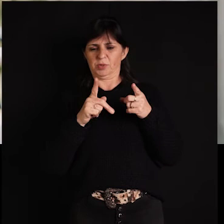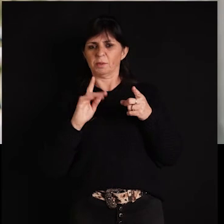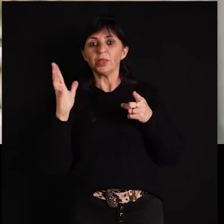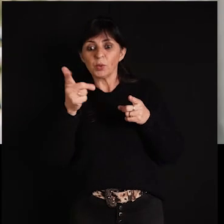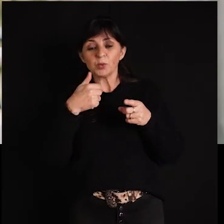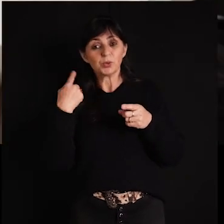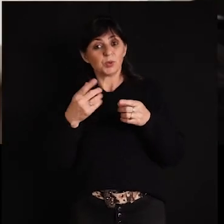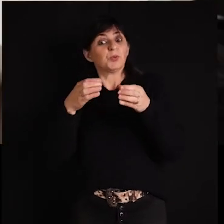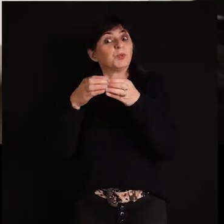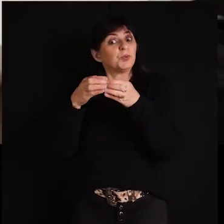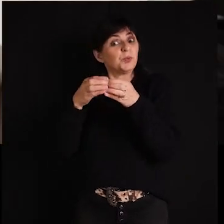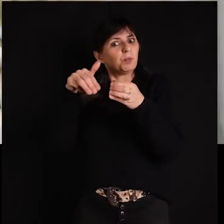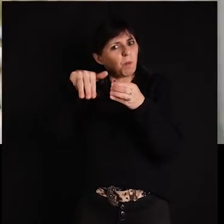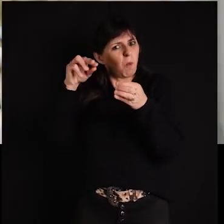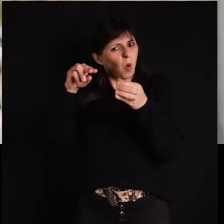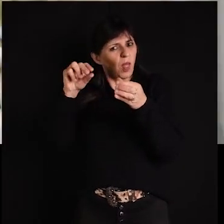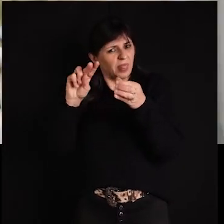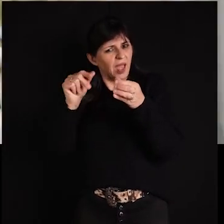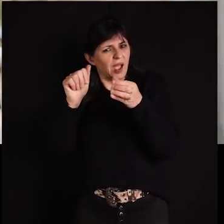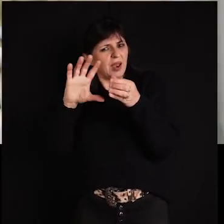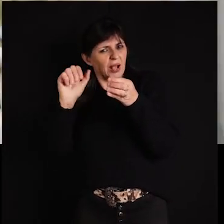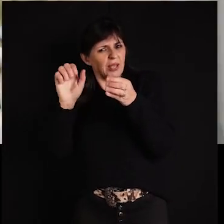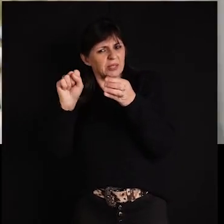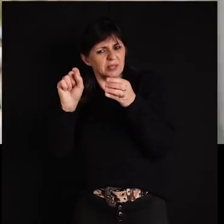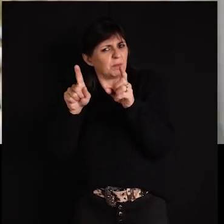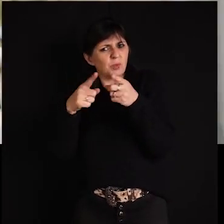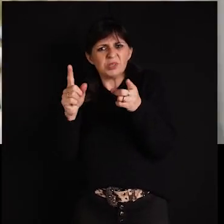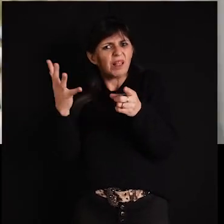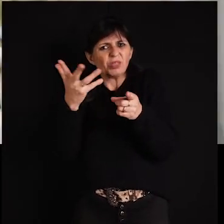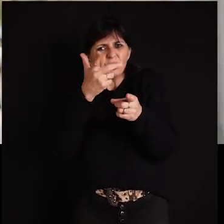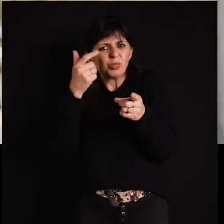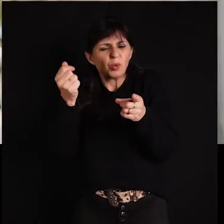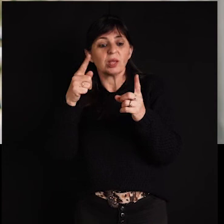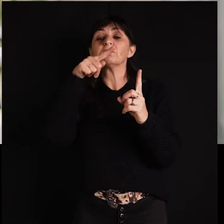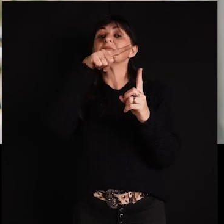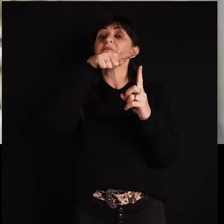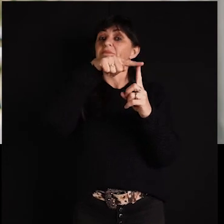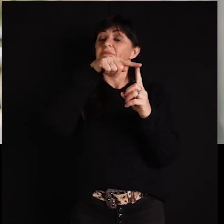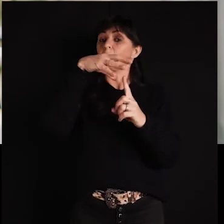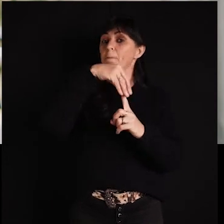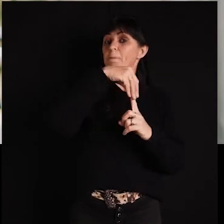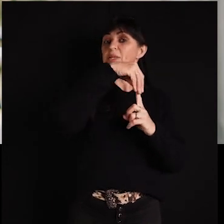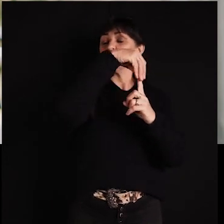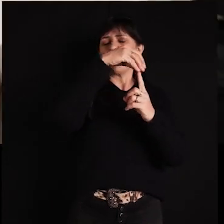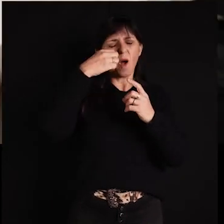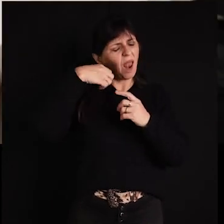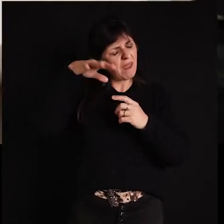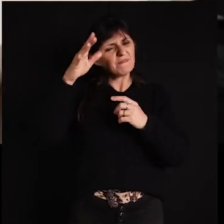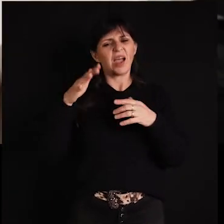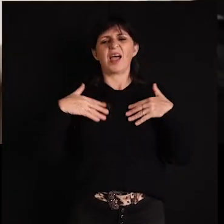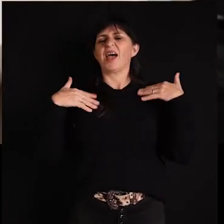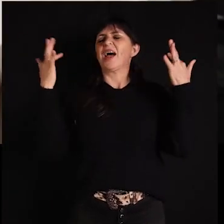colegas cantam também, porque esse é o verdadeiro objetivo dos monarcas, é levar alegria a todos